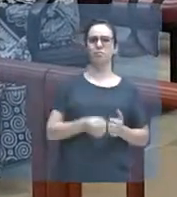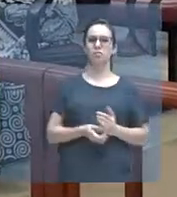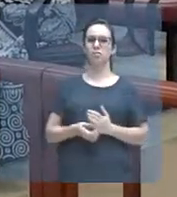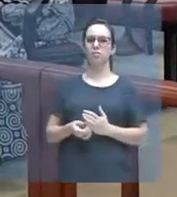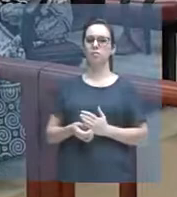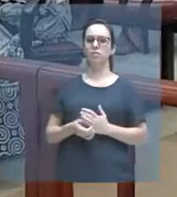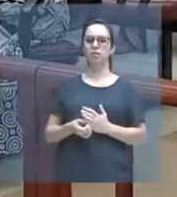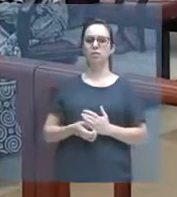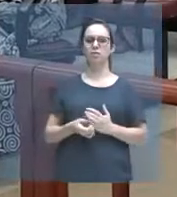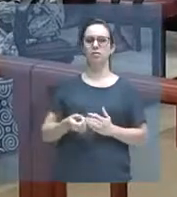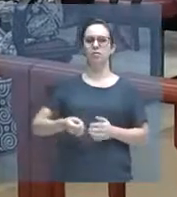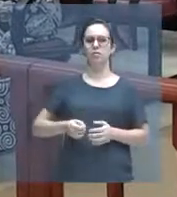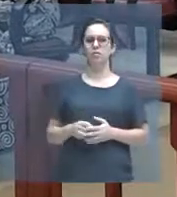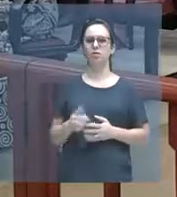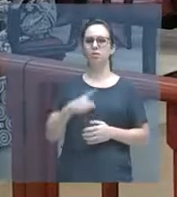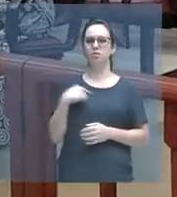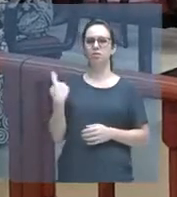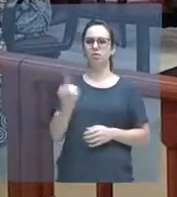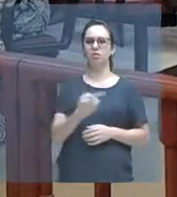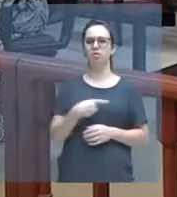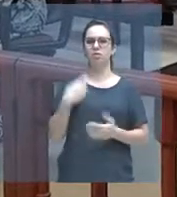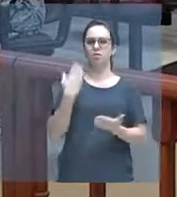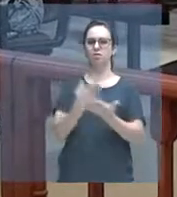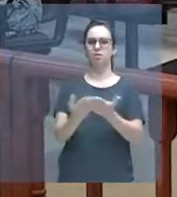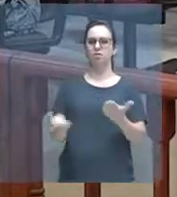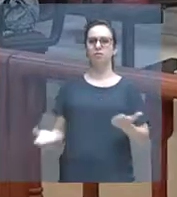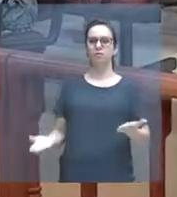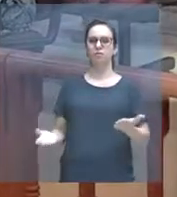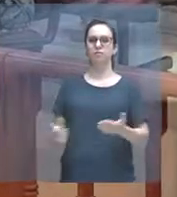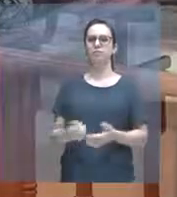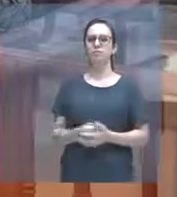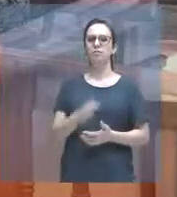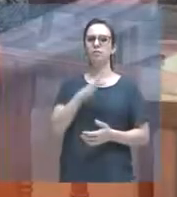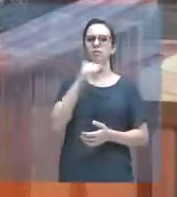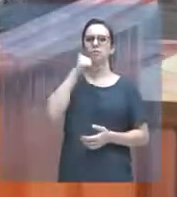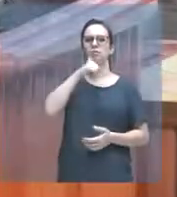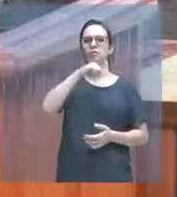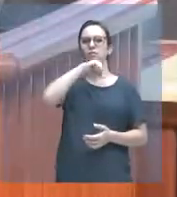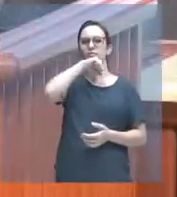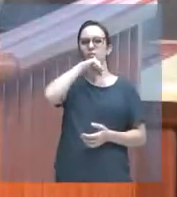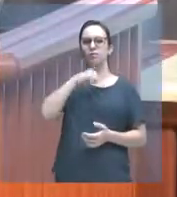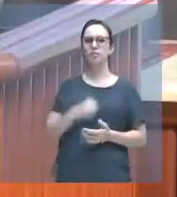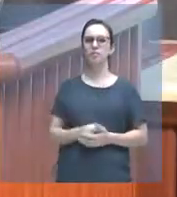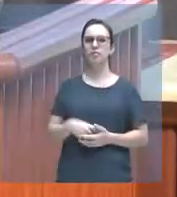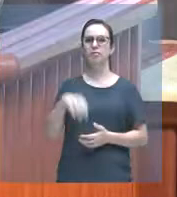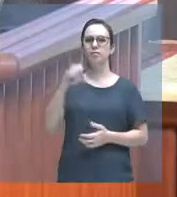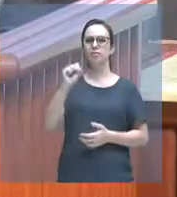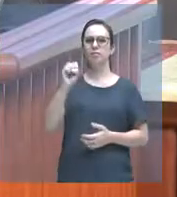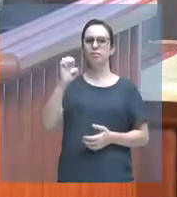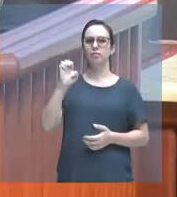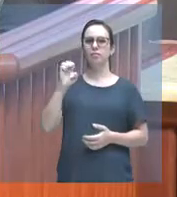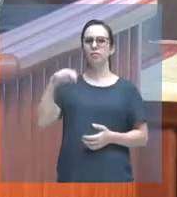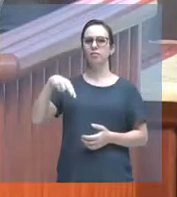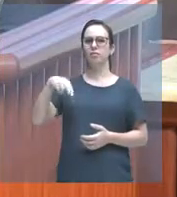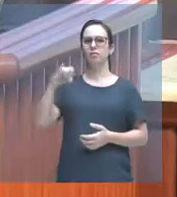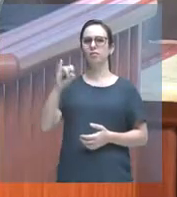nós perdermos uma mãe. E a Senise hoje está ao lado do seu